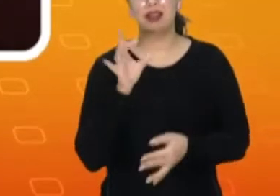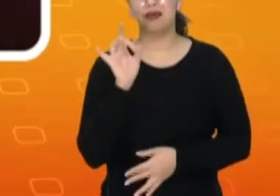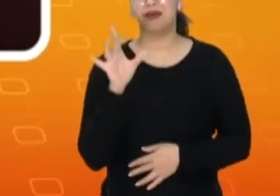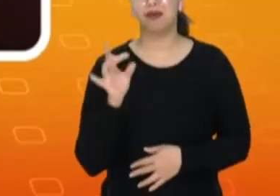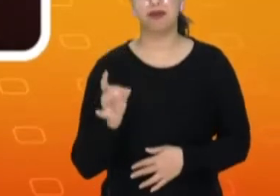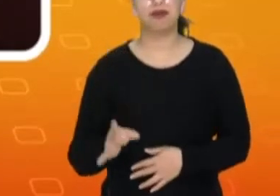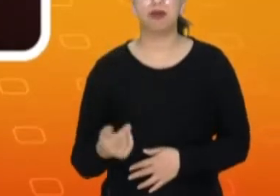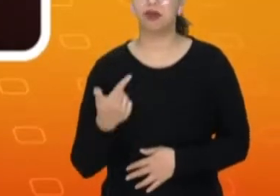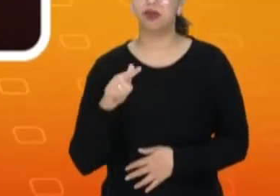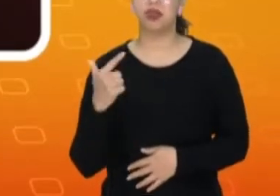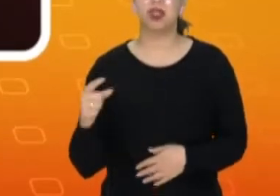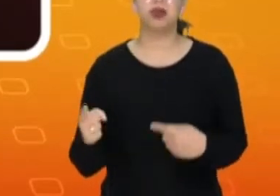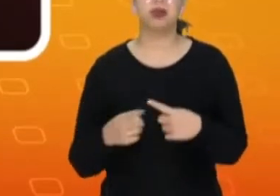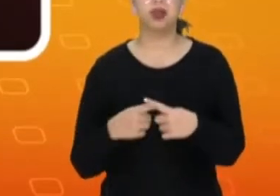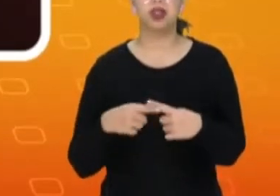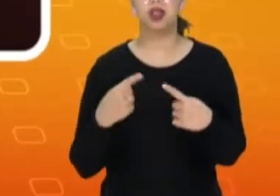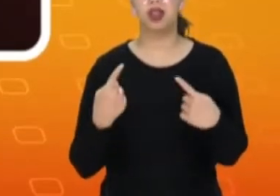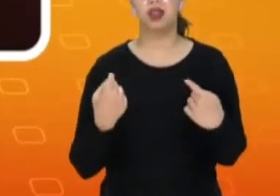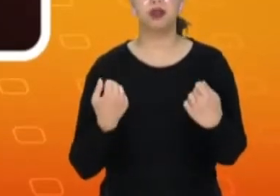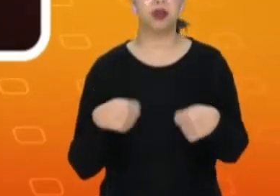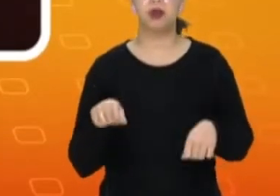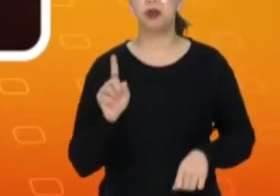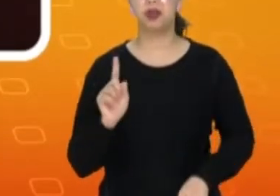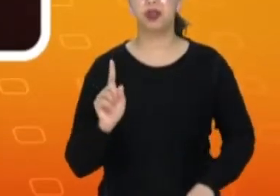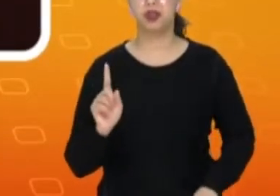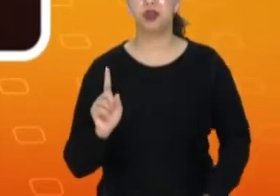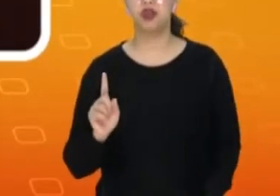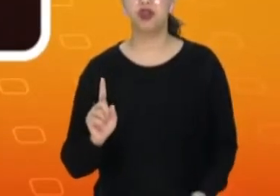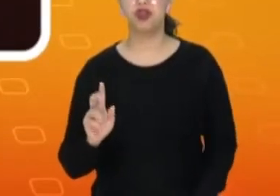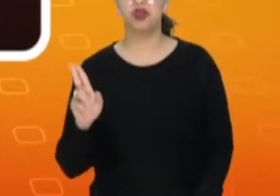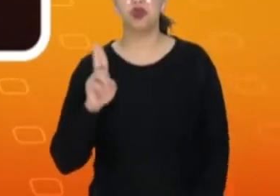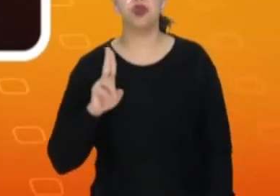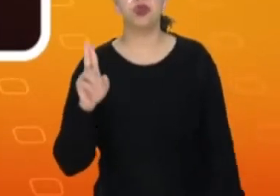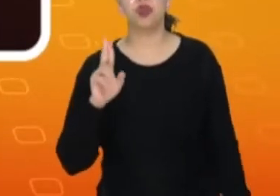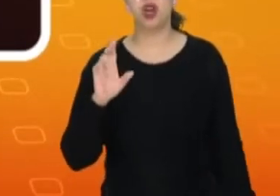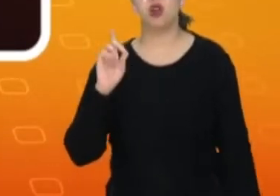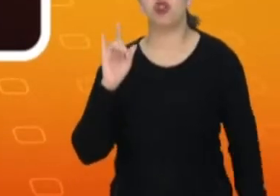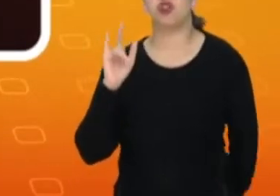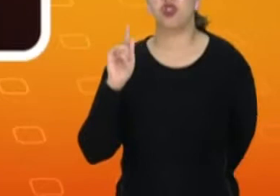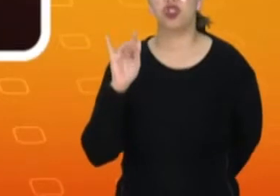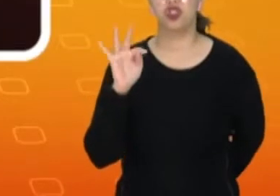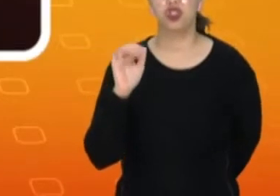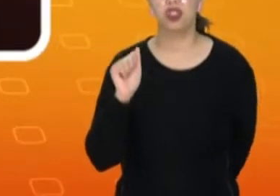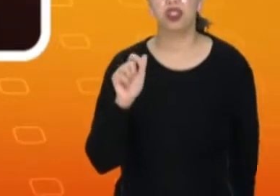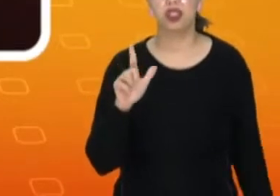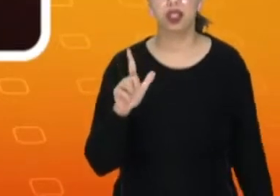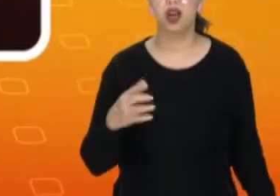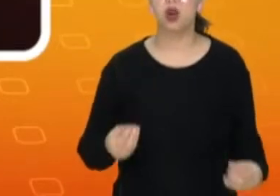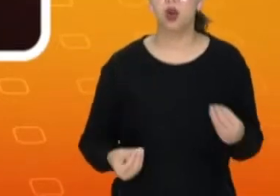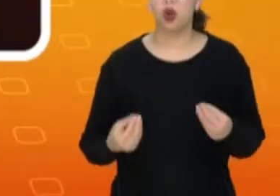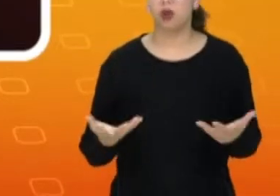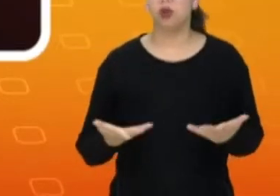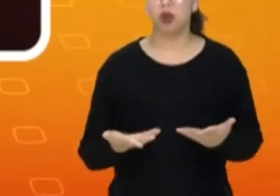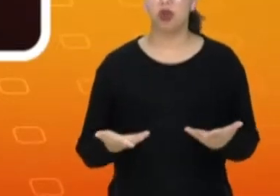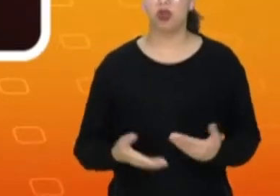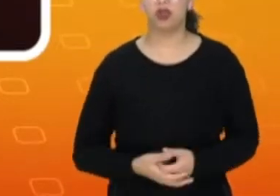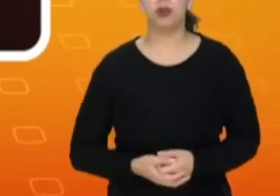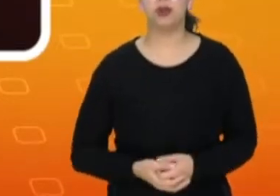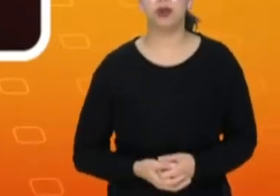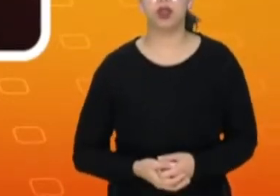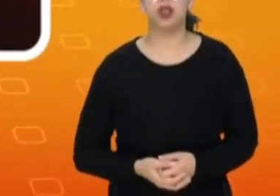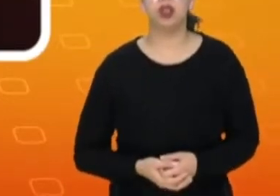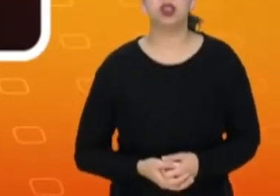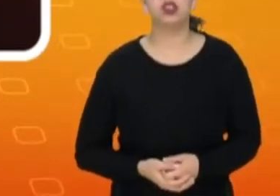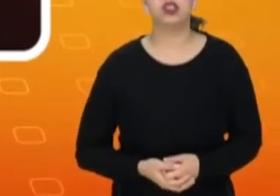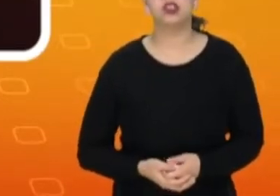essa questão de estar tão embarcado no que o digital faz, né? A questão da linearidade do conteúdo talvez tenha trazido um pouco